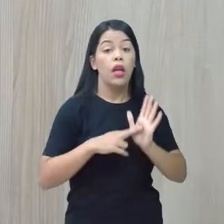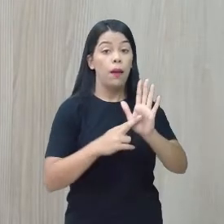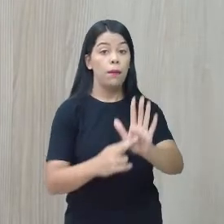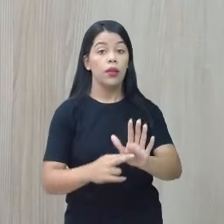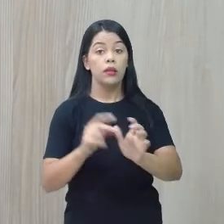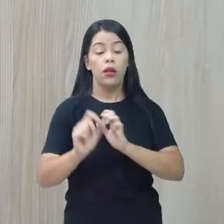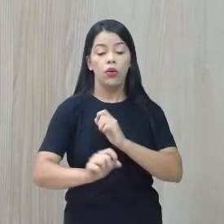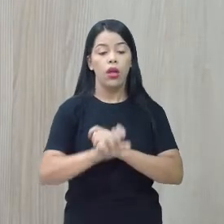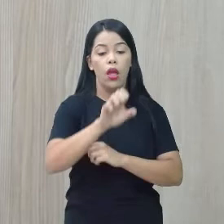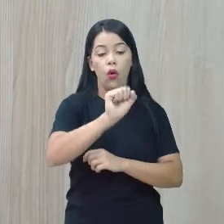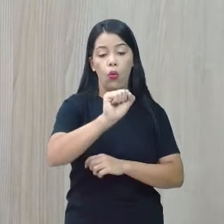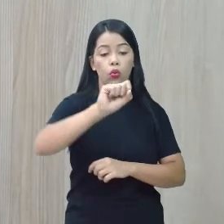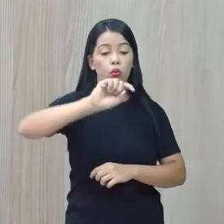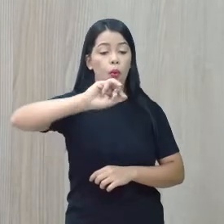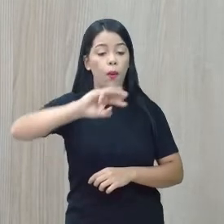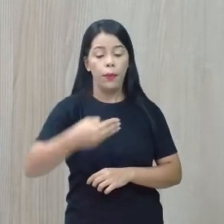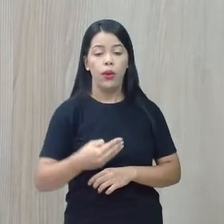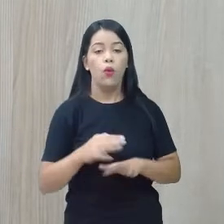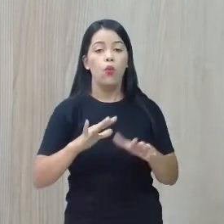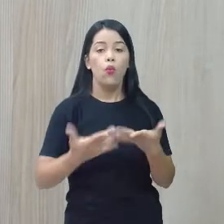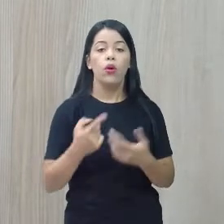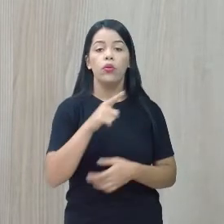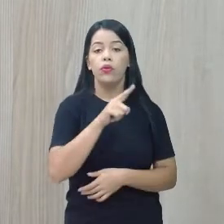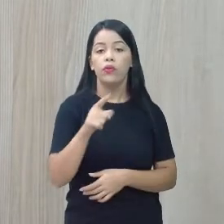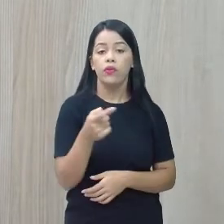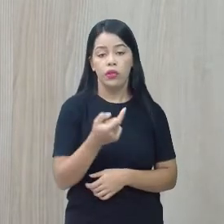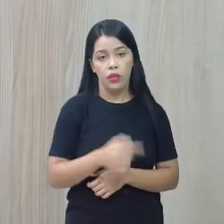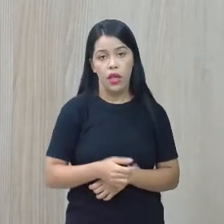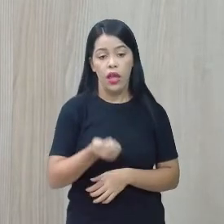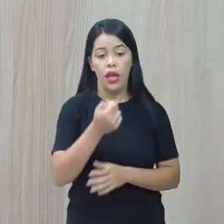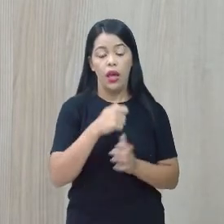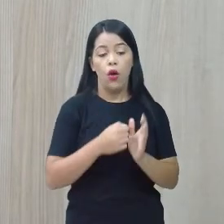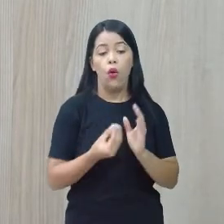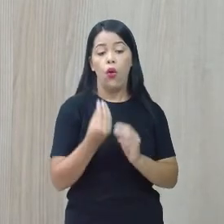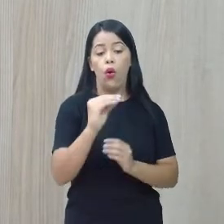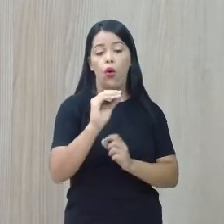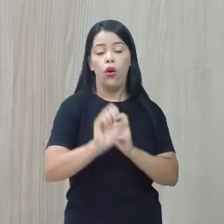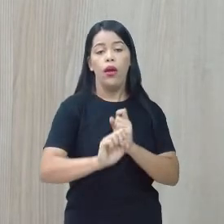escrever o 8.000. Quando você escreve o 8.000, você tem a noção que aqueles